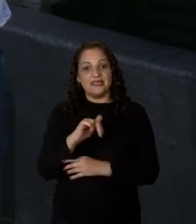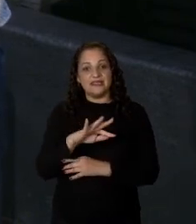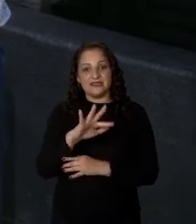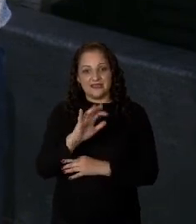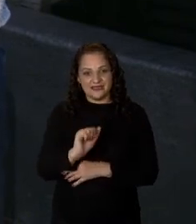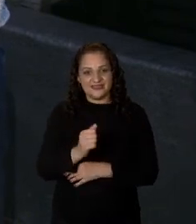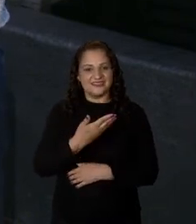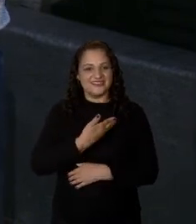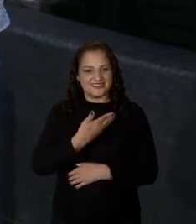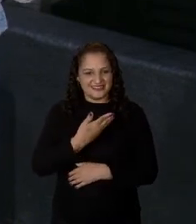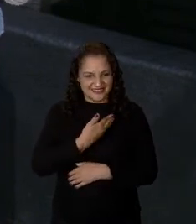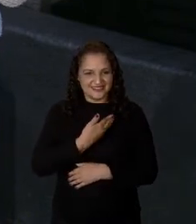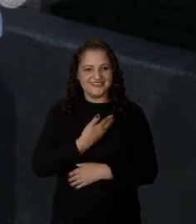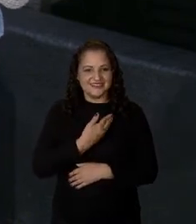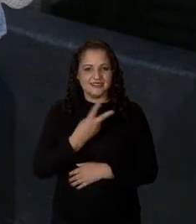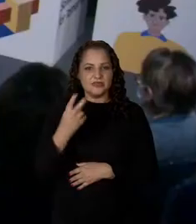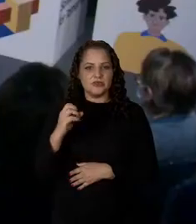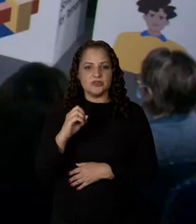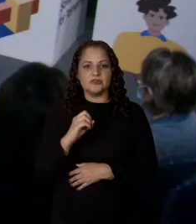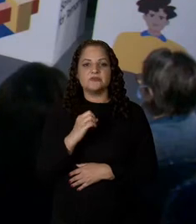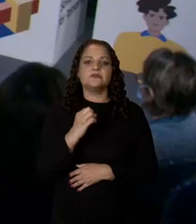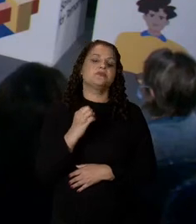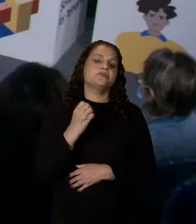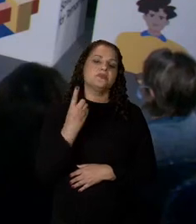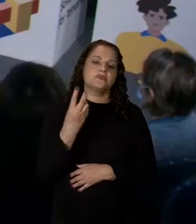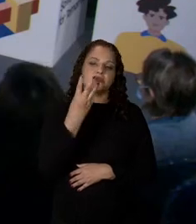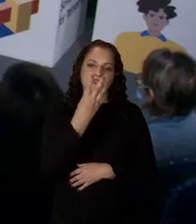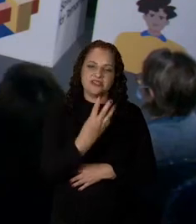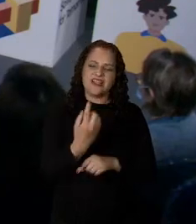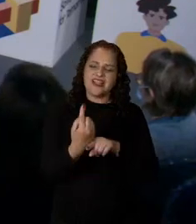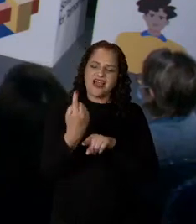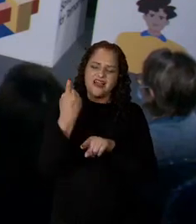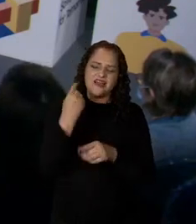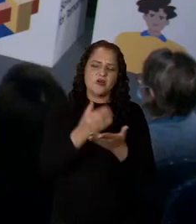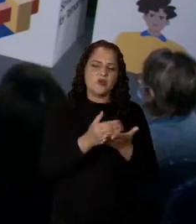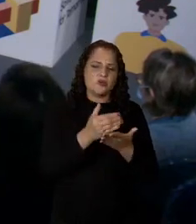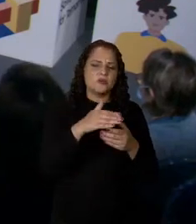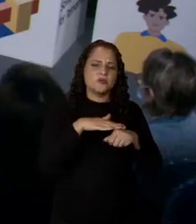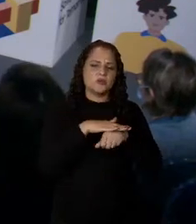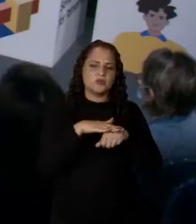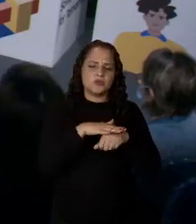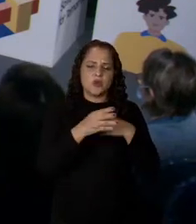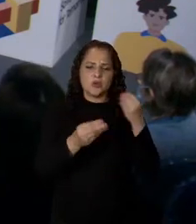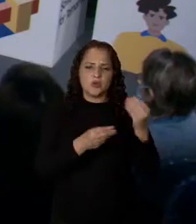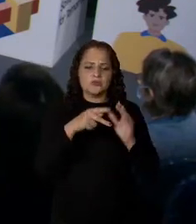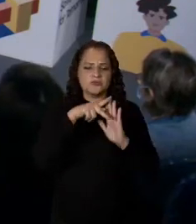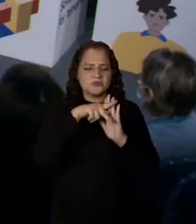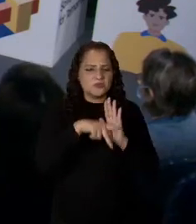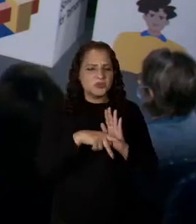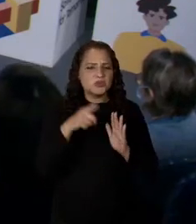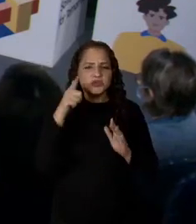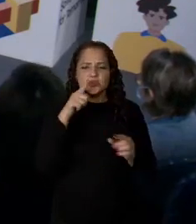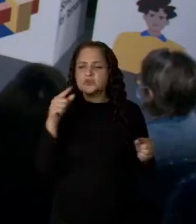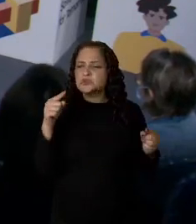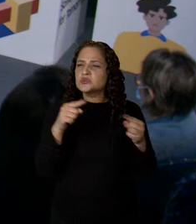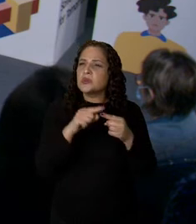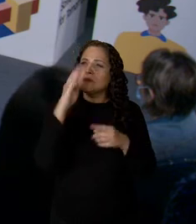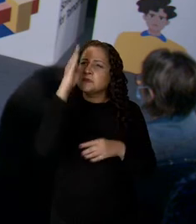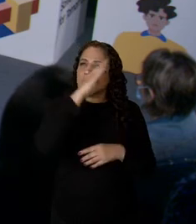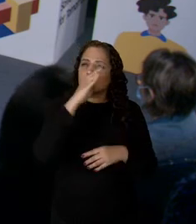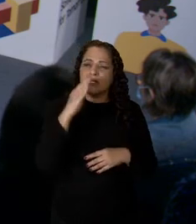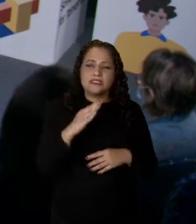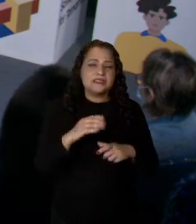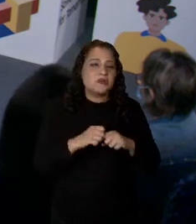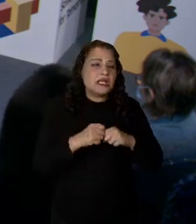também lá em 2013 a gente começou a conversar como trazer um projeto desse para um país enorme, de dimensões